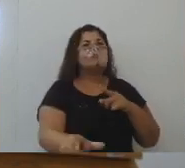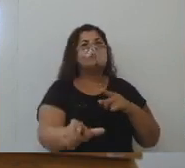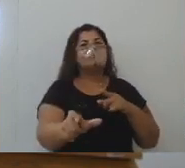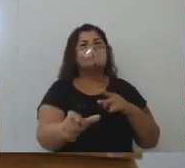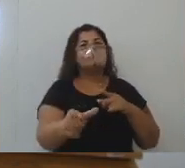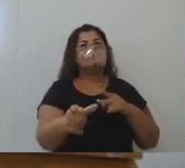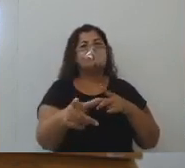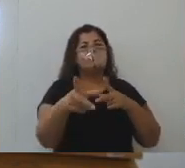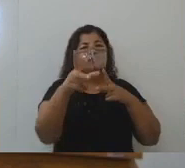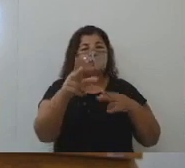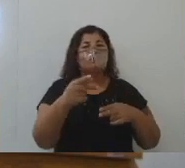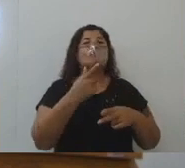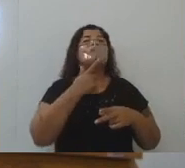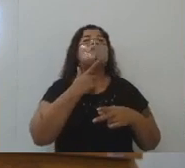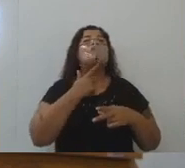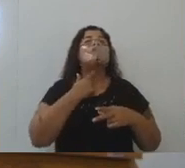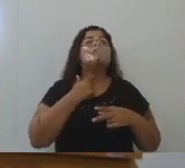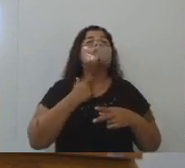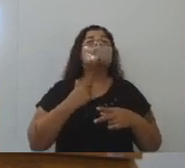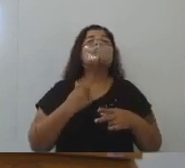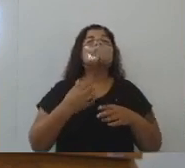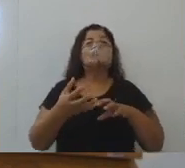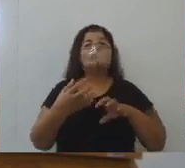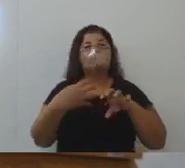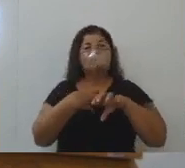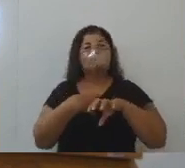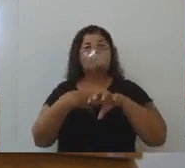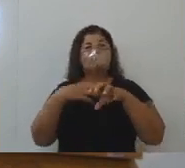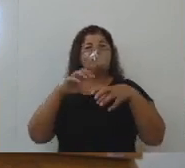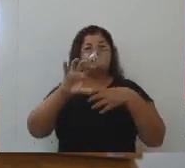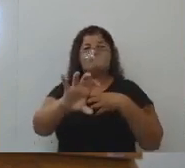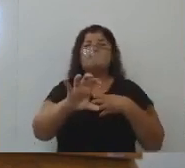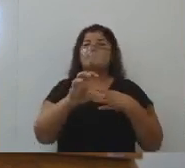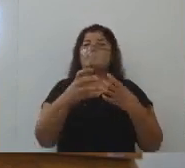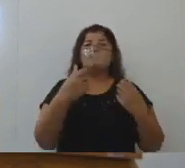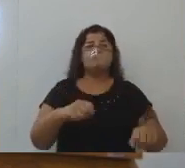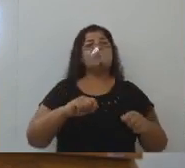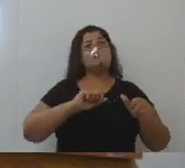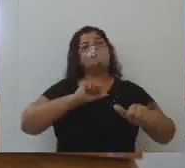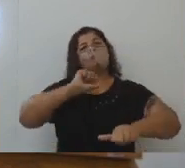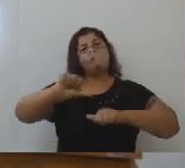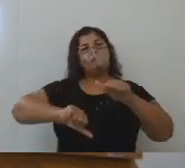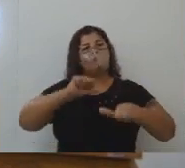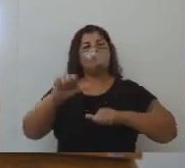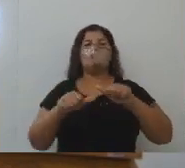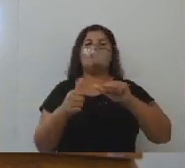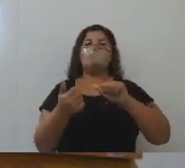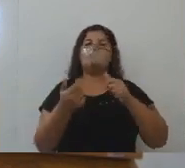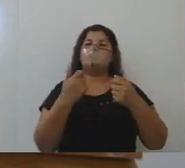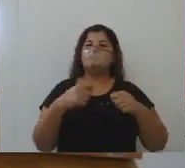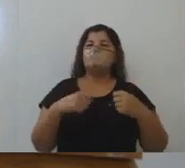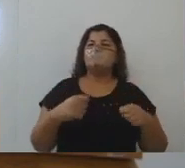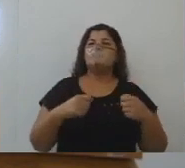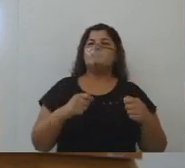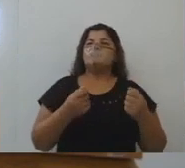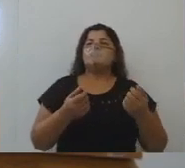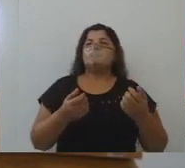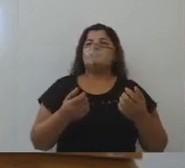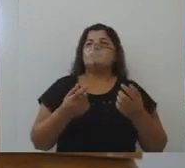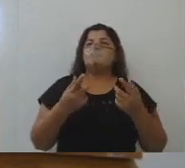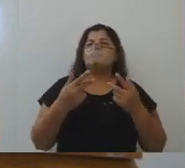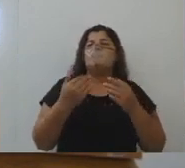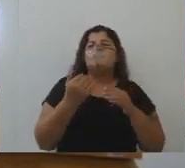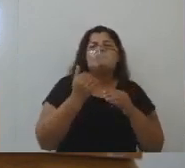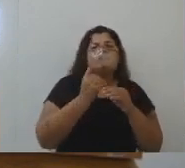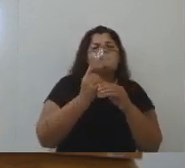aquilo que a gente gostaria que a gente fosse, significa que o outro vai ter que mudar, vai ter que se adaptar, vai ter que chegar mais perto daquilo